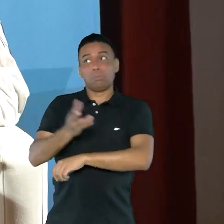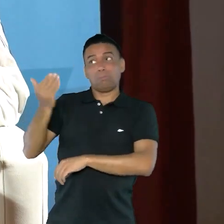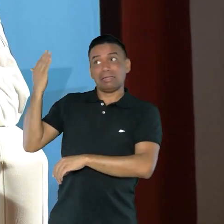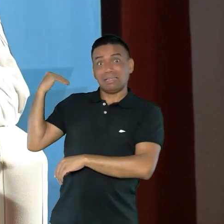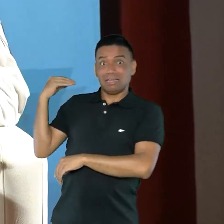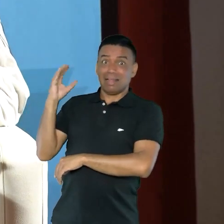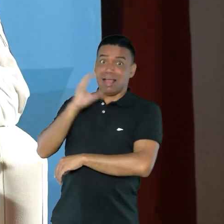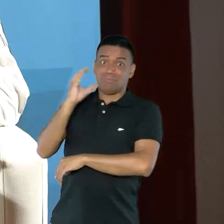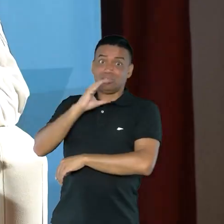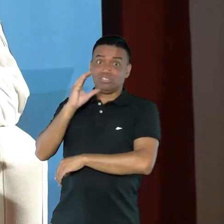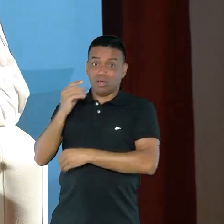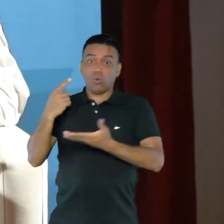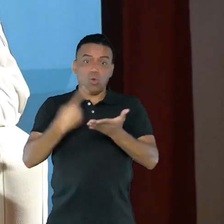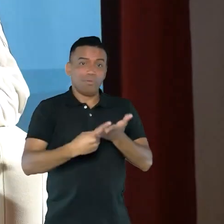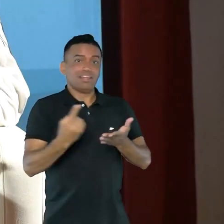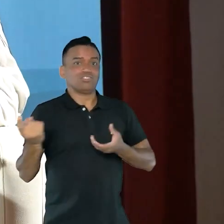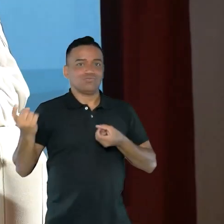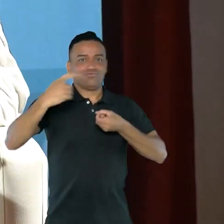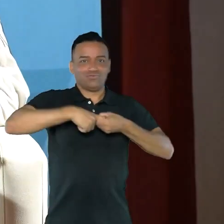contente em retornar.